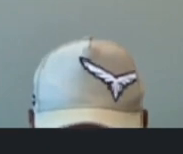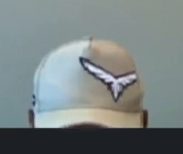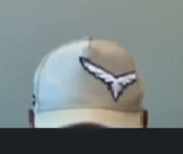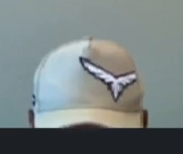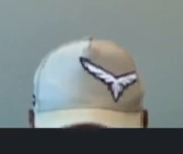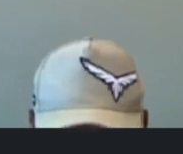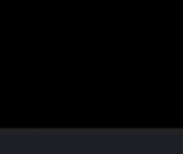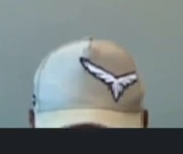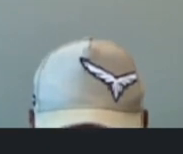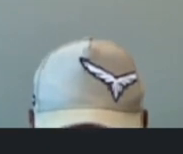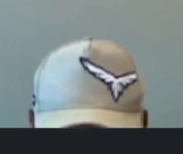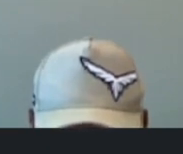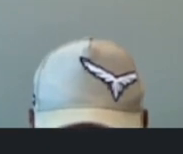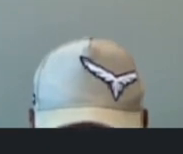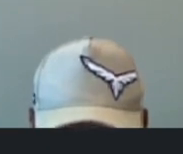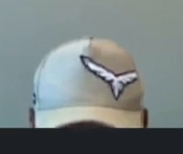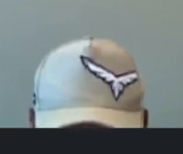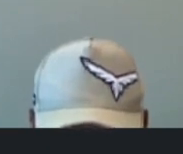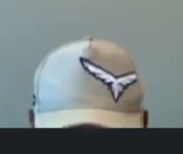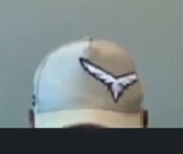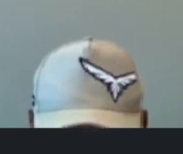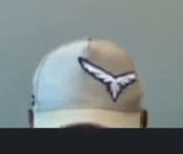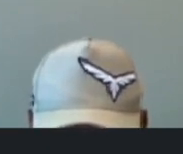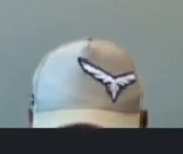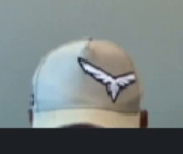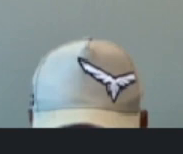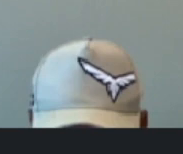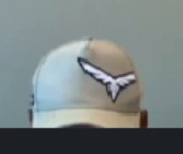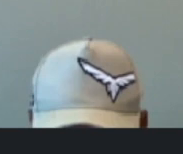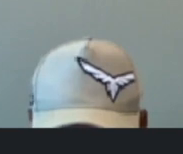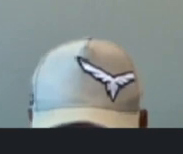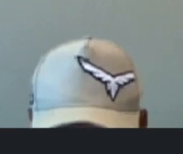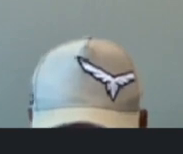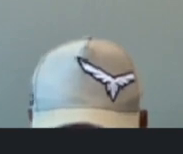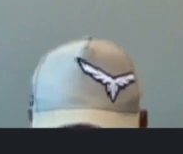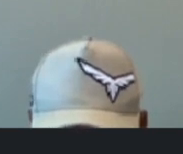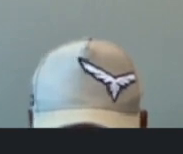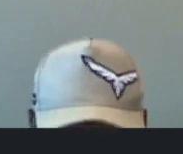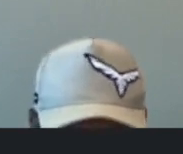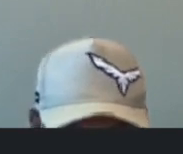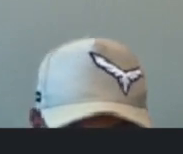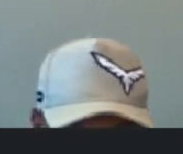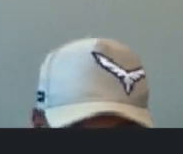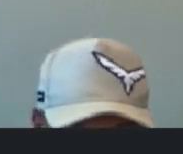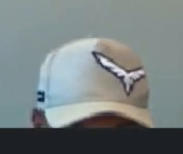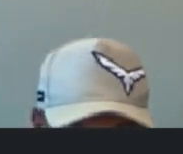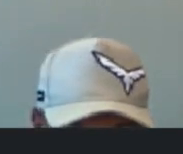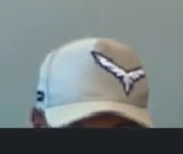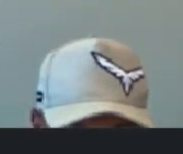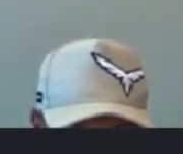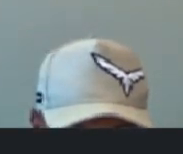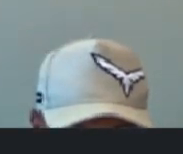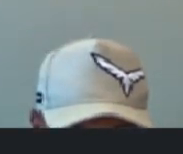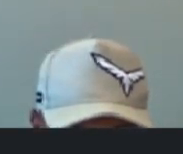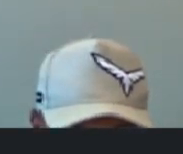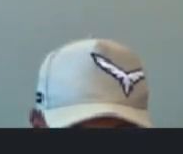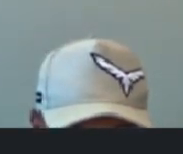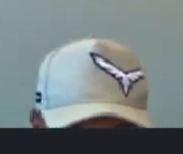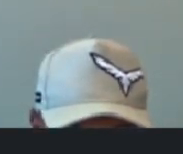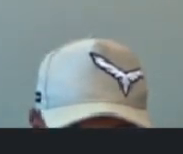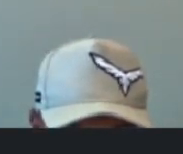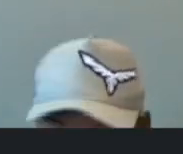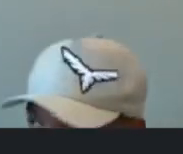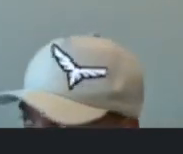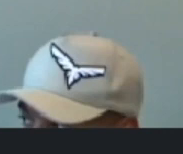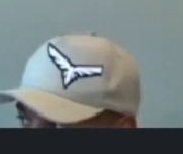onde foi desenvolvido o projeto e já foram implantados alguns corredores.